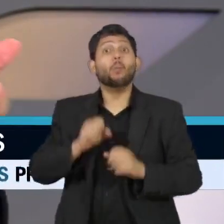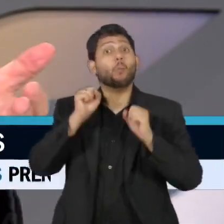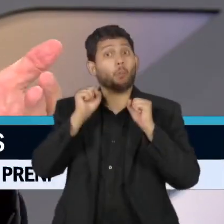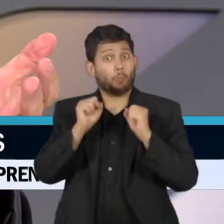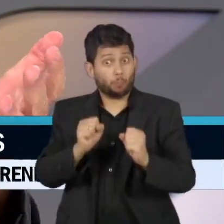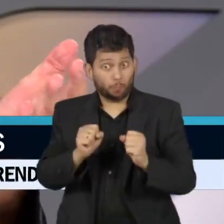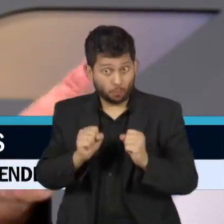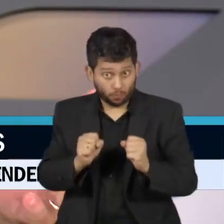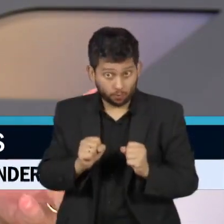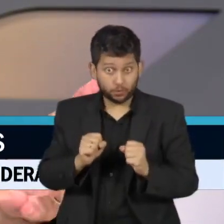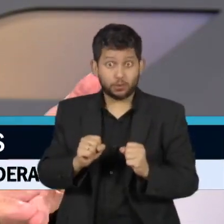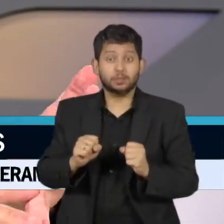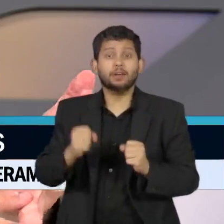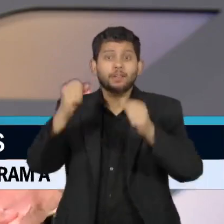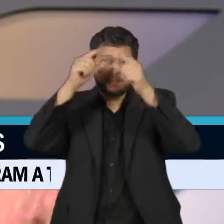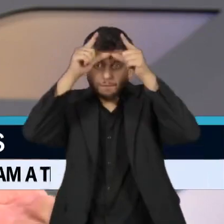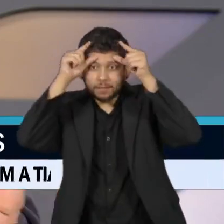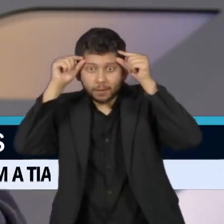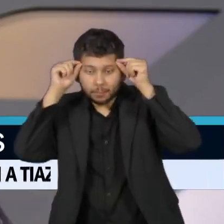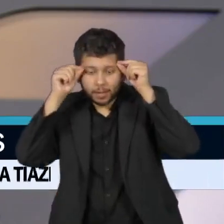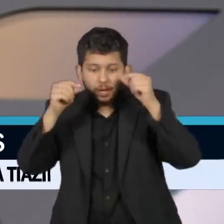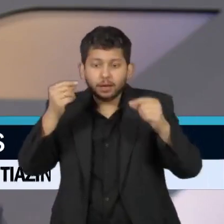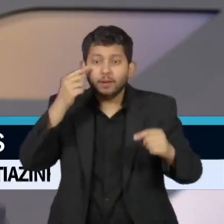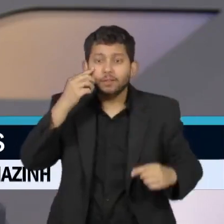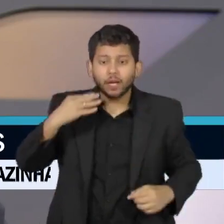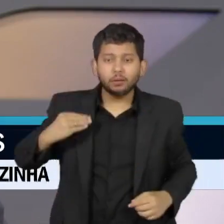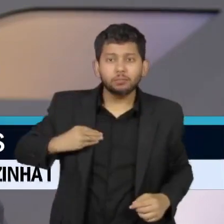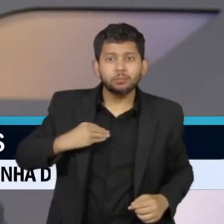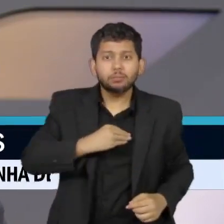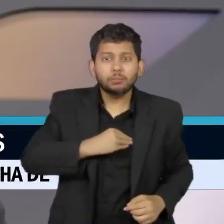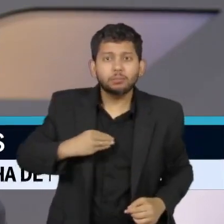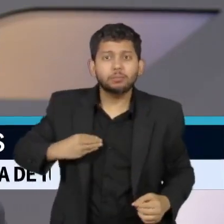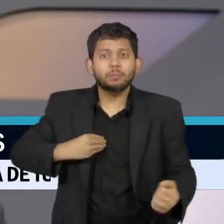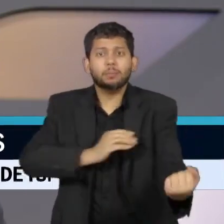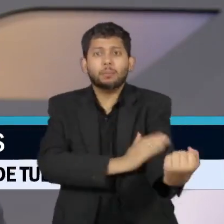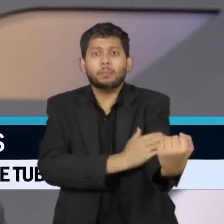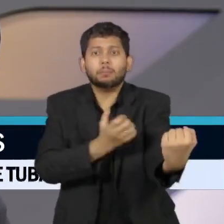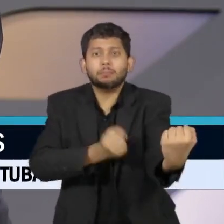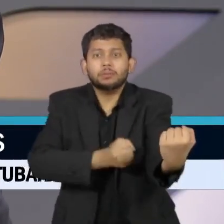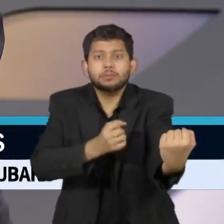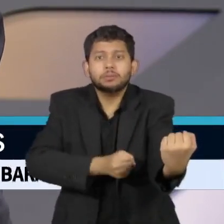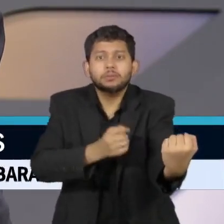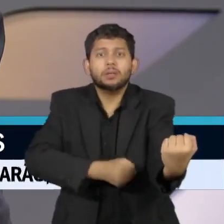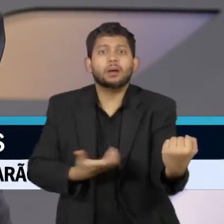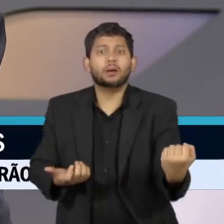receber, a enfermeira pode examinar, pode medir pressão, pode acertar a dose